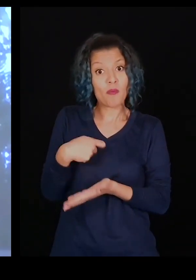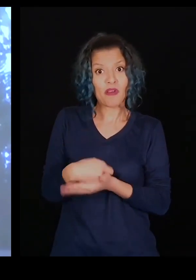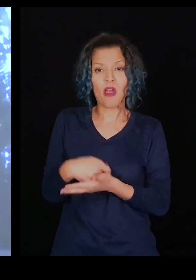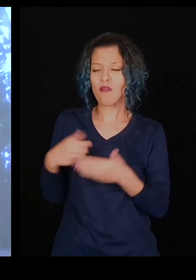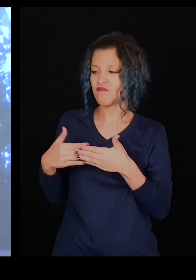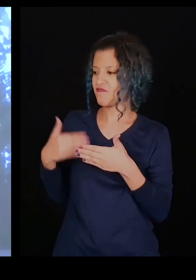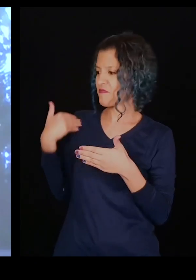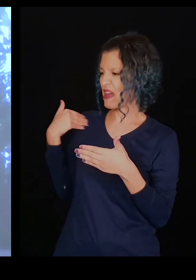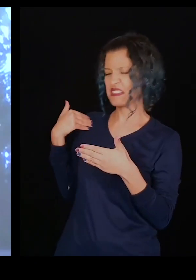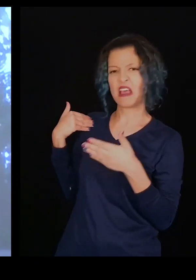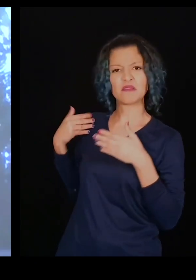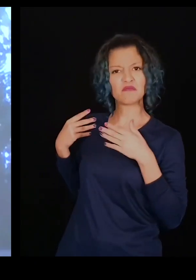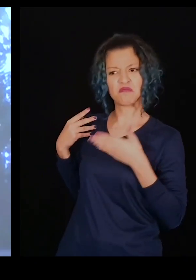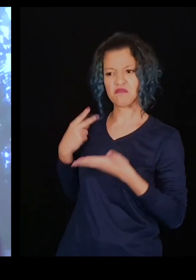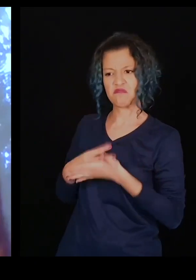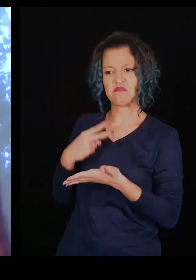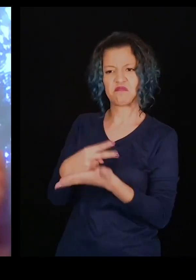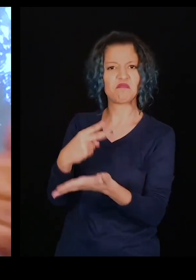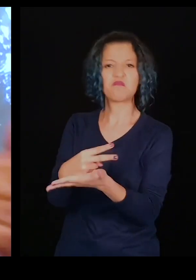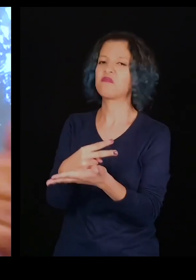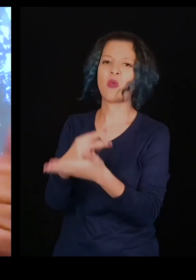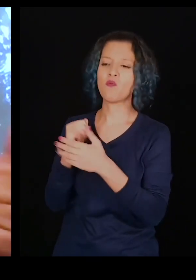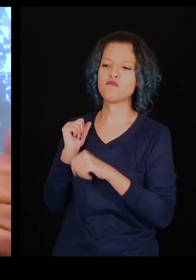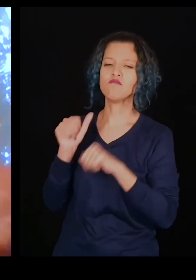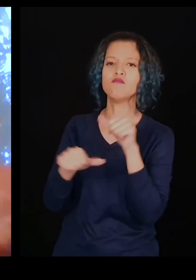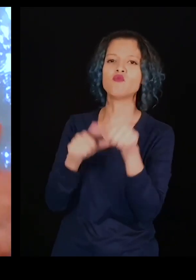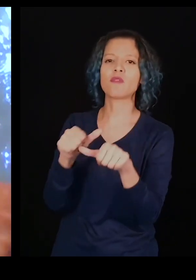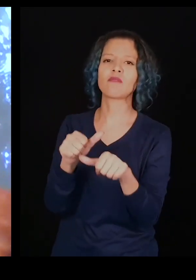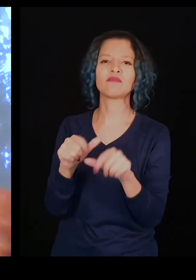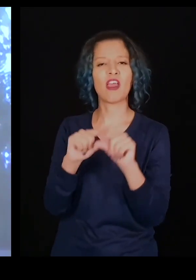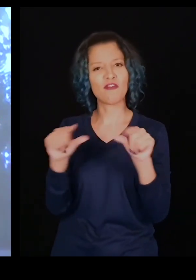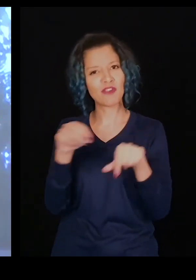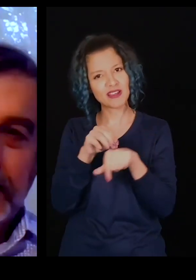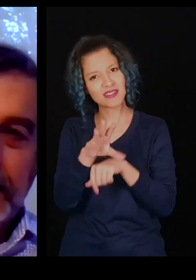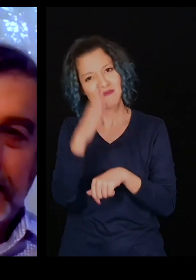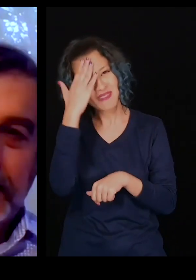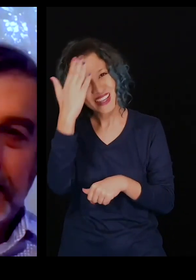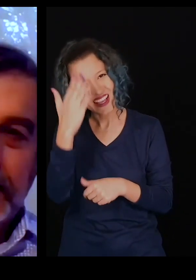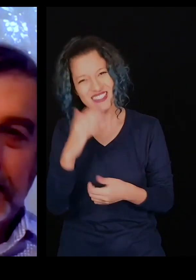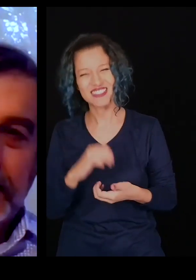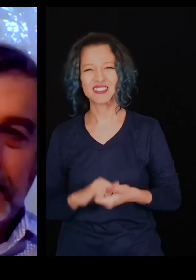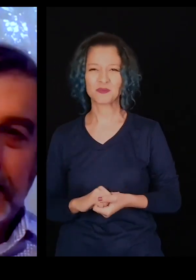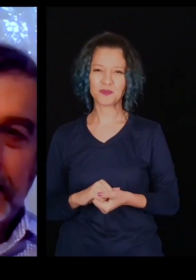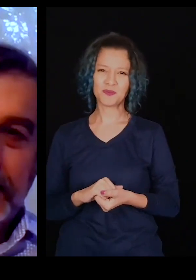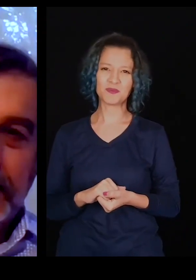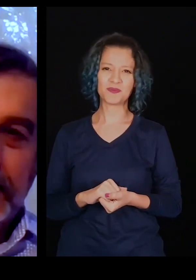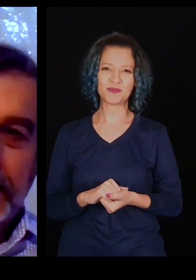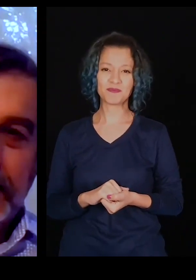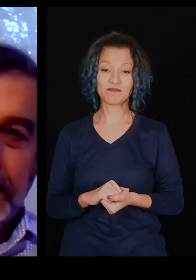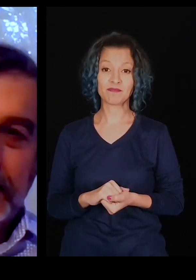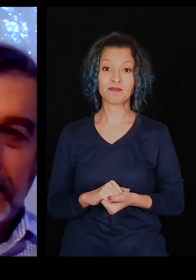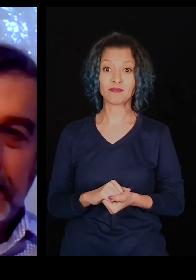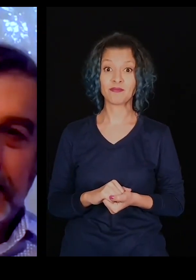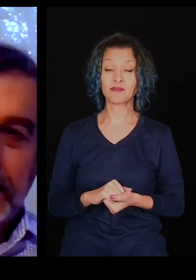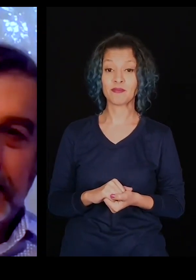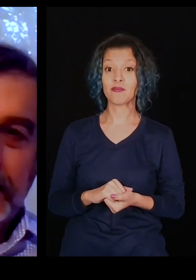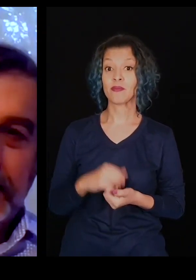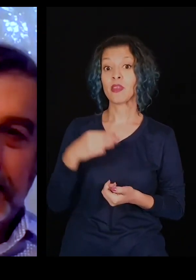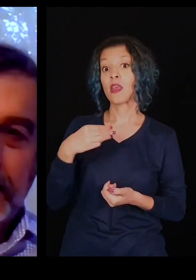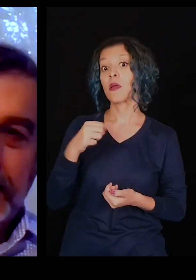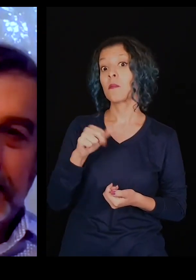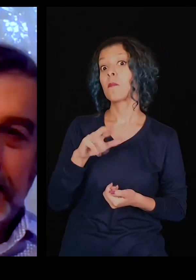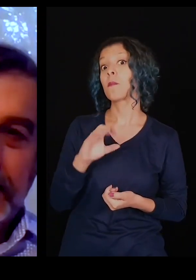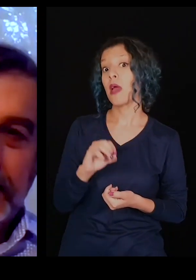que eu poderia dizer para você. Obrigado, Saron. Obrigado, Hugo. Mário, pela oportunidade. Tá difícil depois